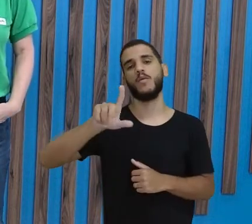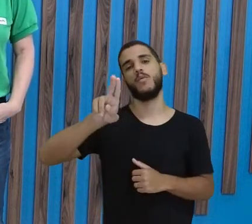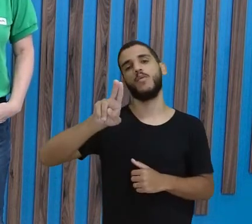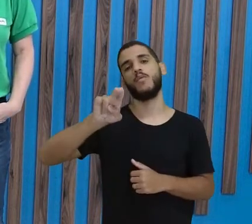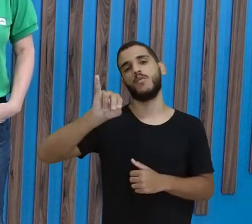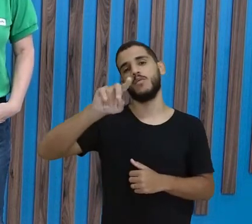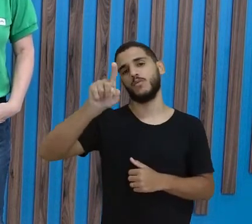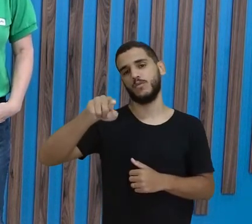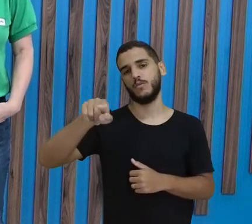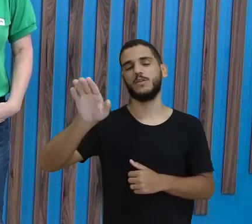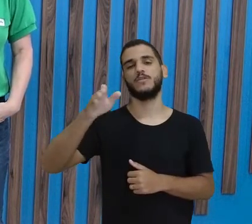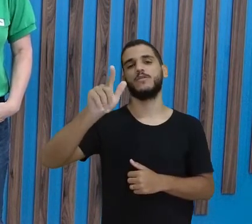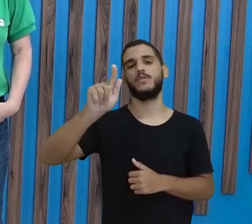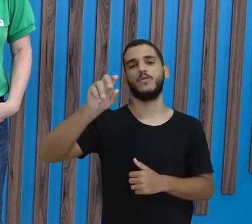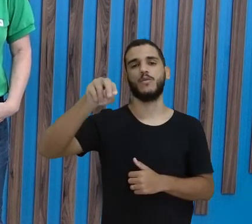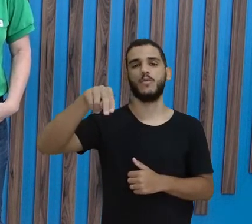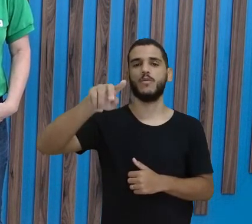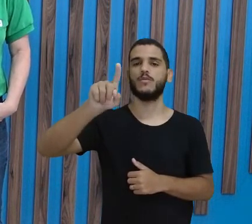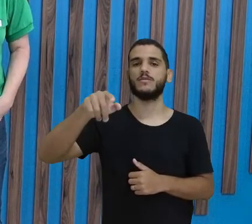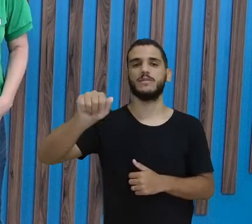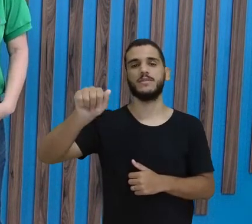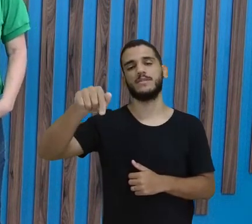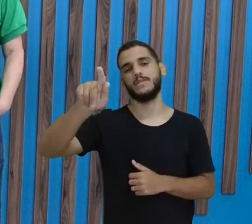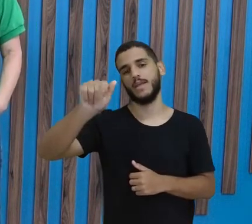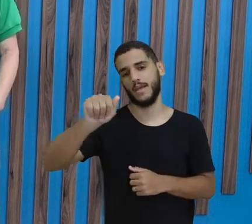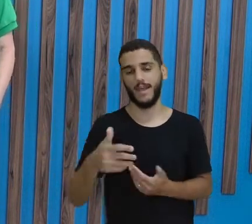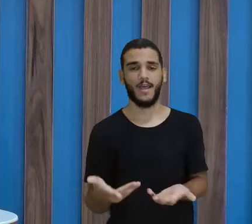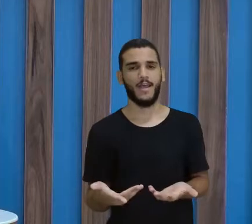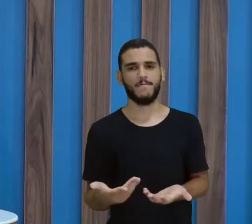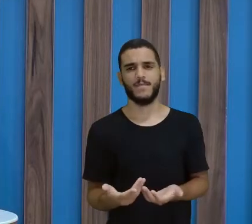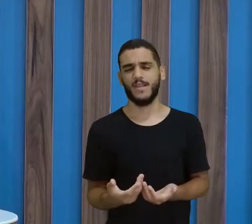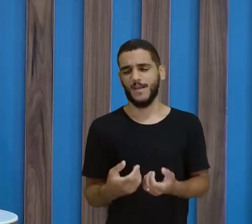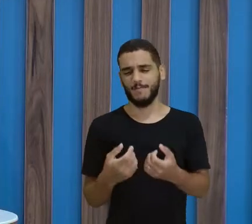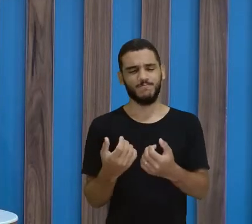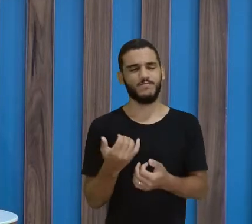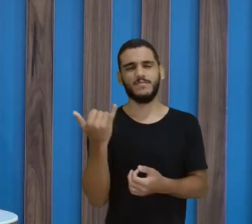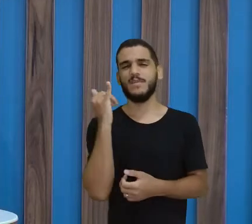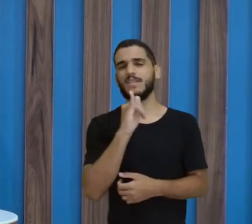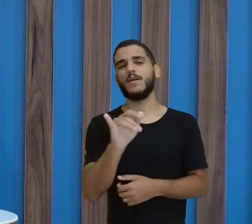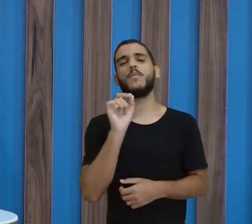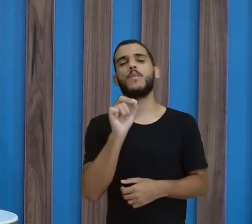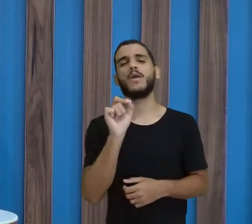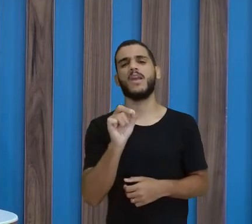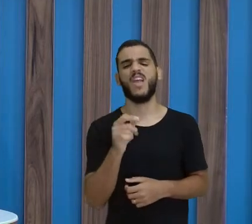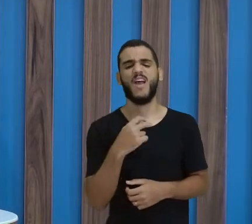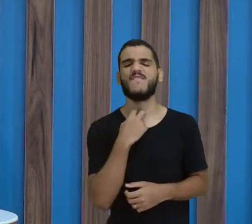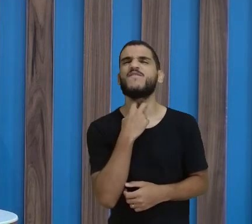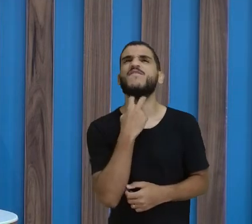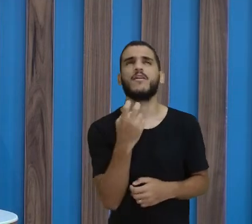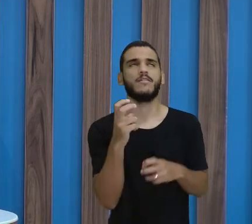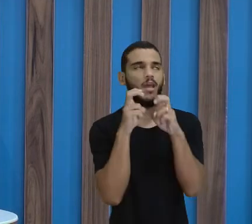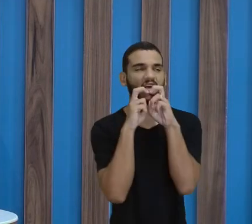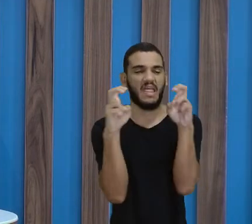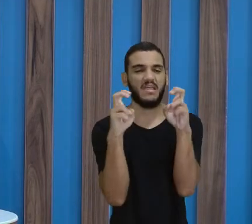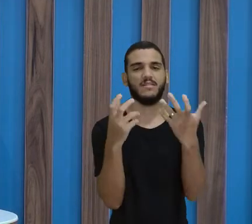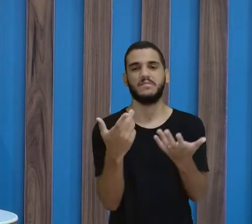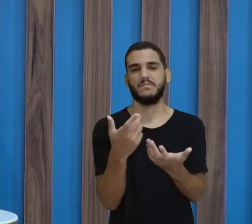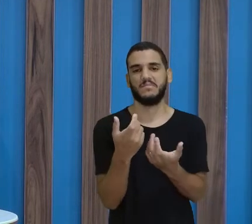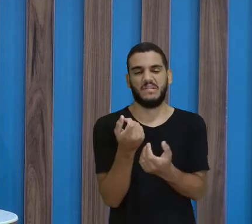voz de taquara rachada quando começou a cantar? Foi mesmo? Foi. Achavam que a voz dele, então, era estridente? Isso, achavam que a voz era esquisita,